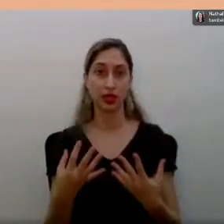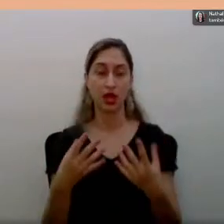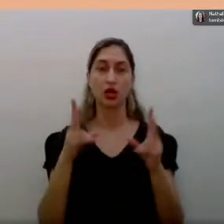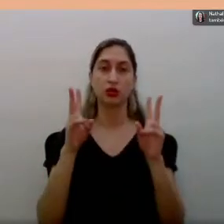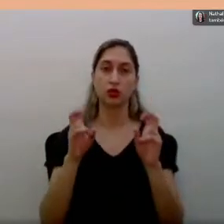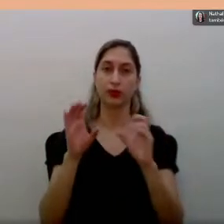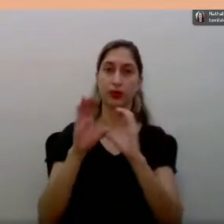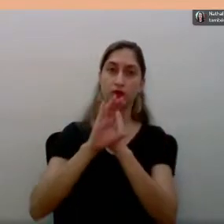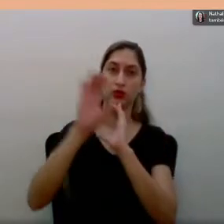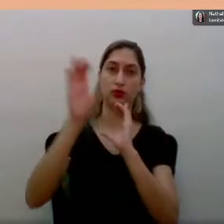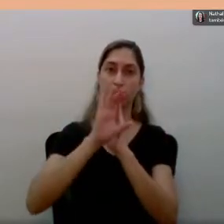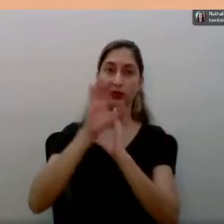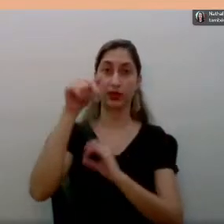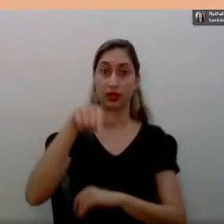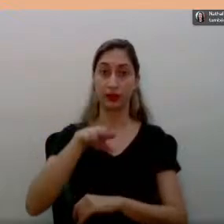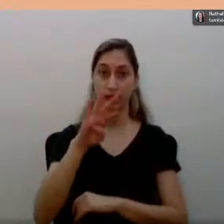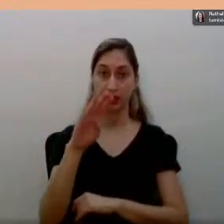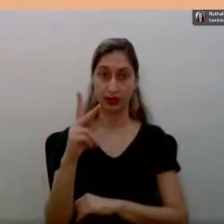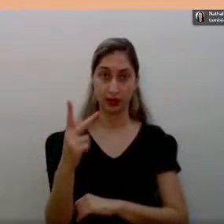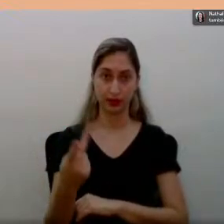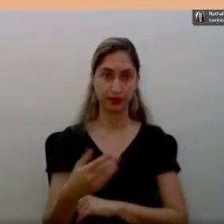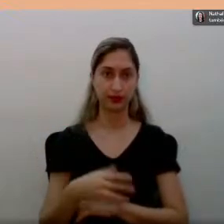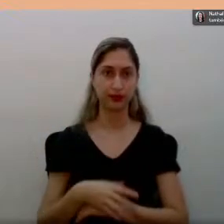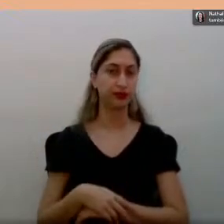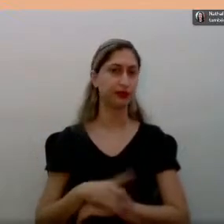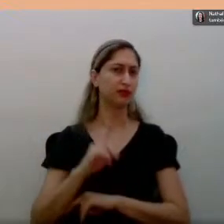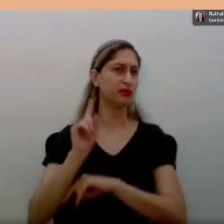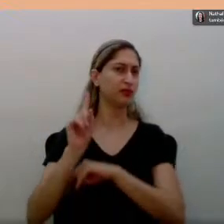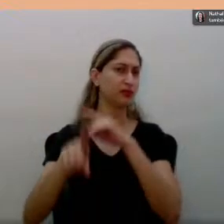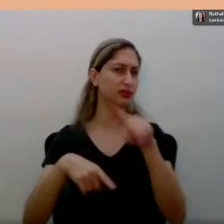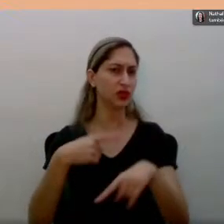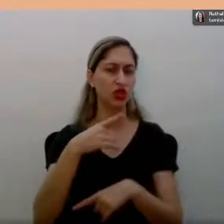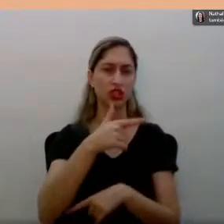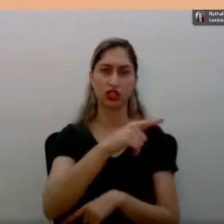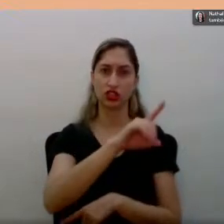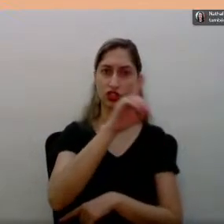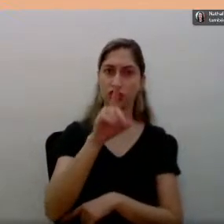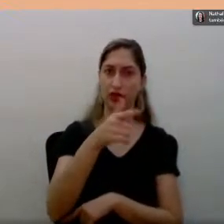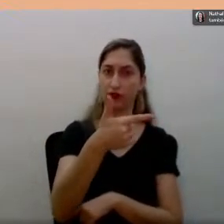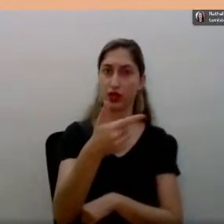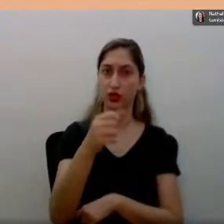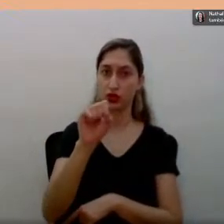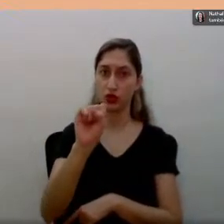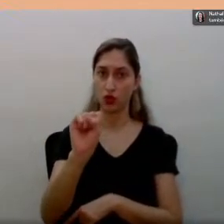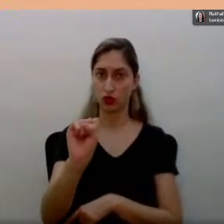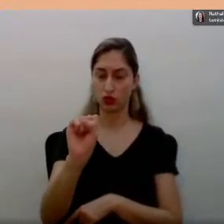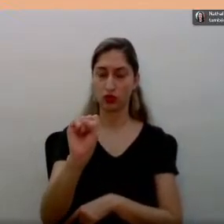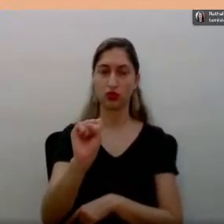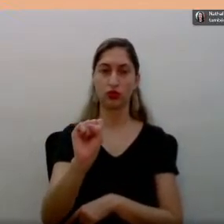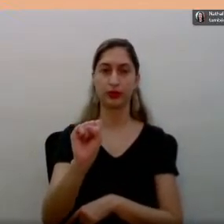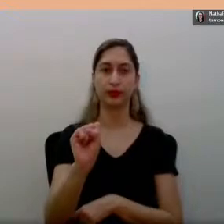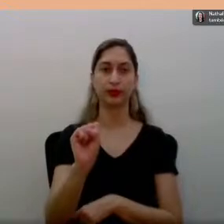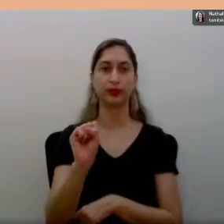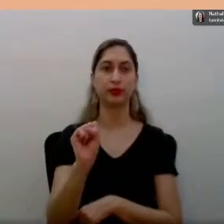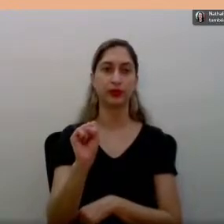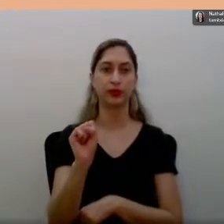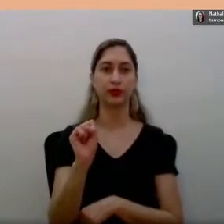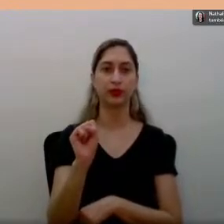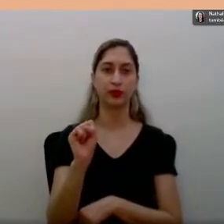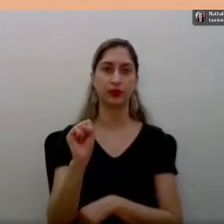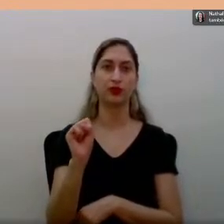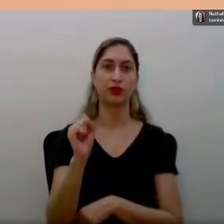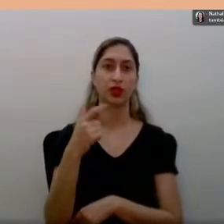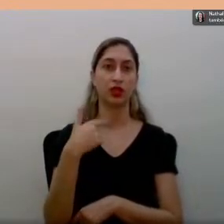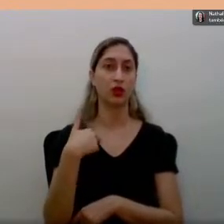tá na próxima sessão que eu fizer lá no dia 28 A gente tá entrando em contato